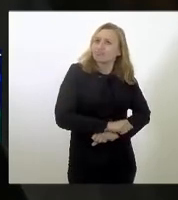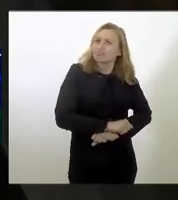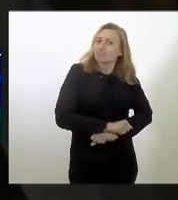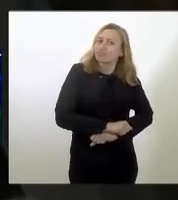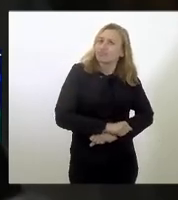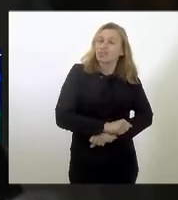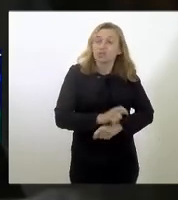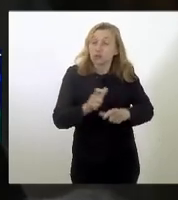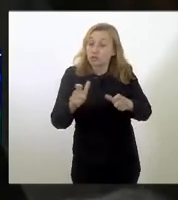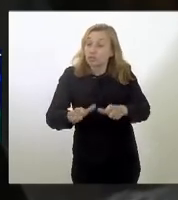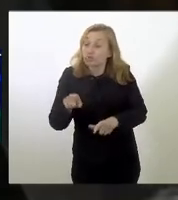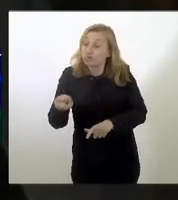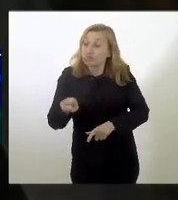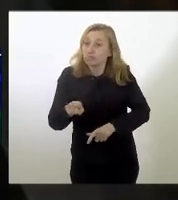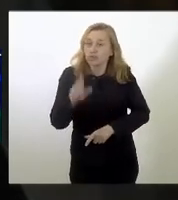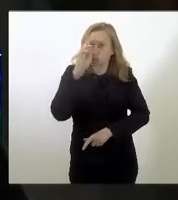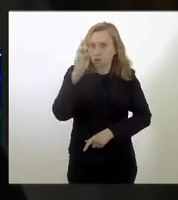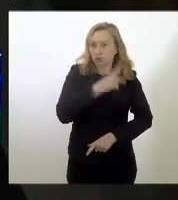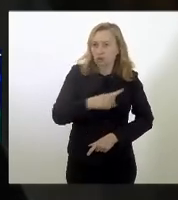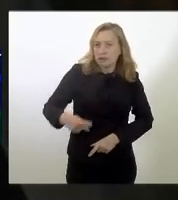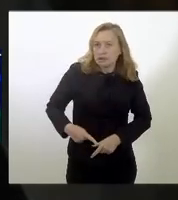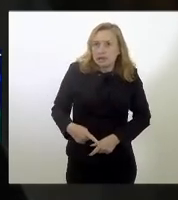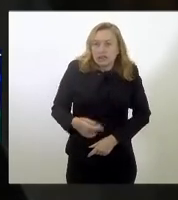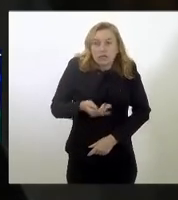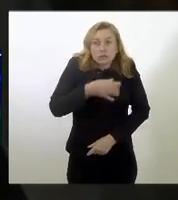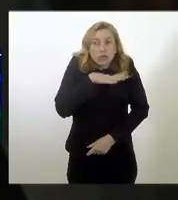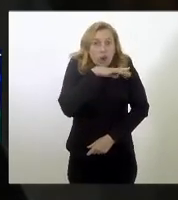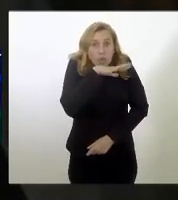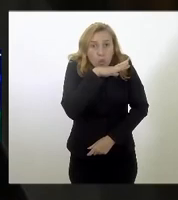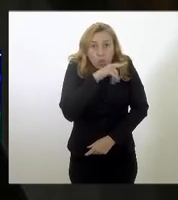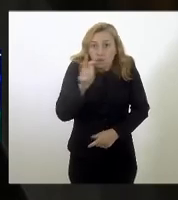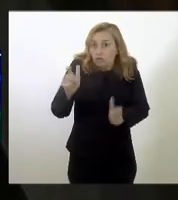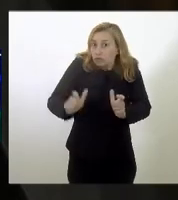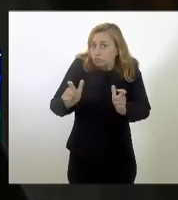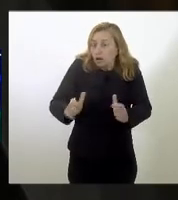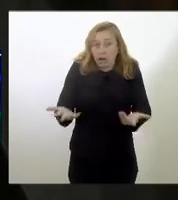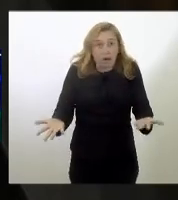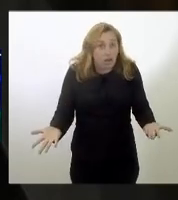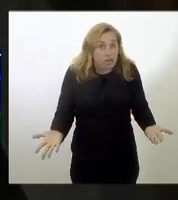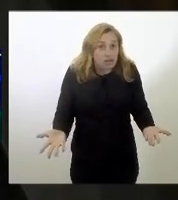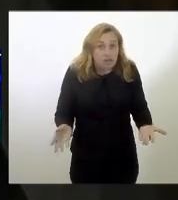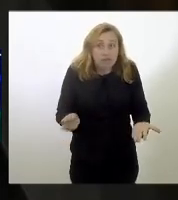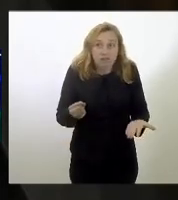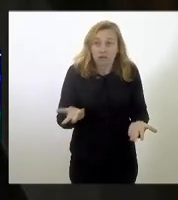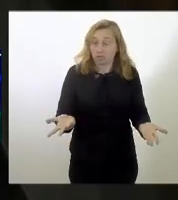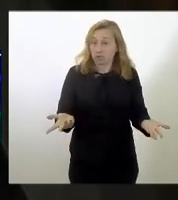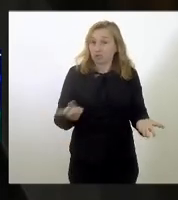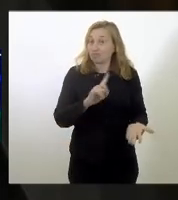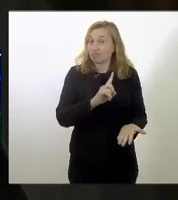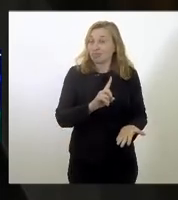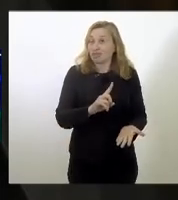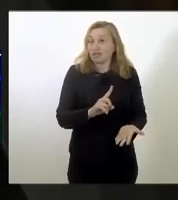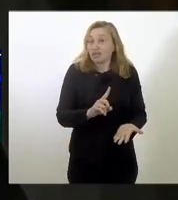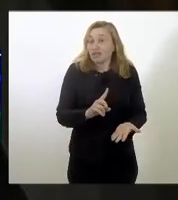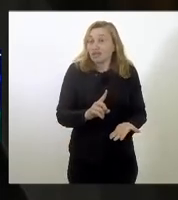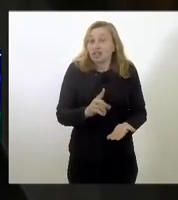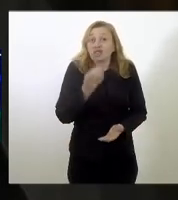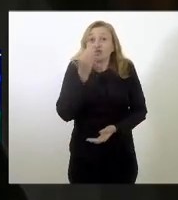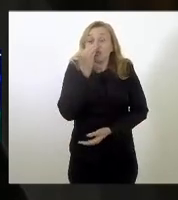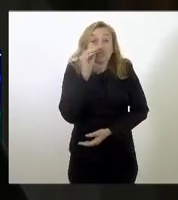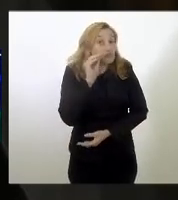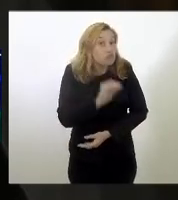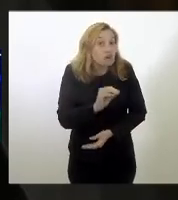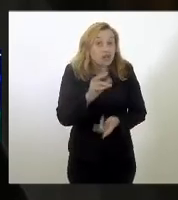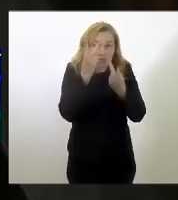essa, presidente, que se encontra em estado deplorável, desumano a forma que tratam não só